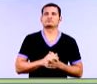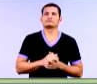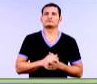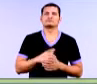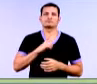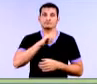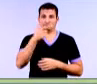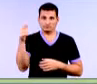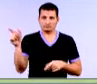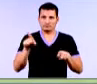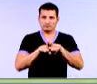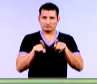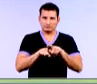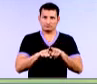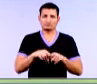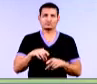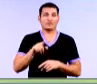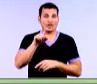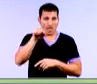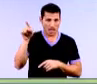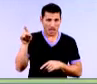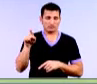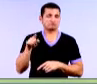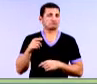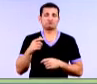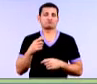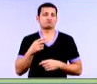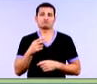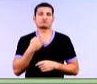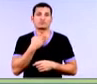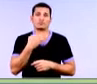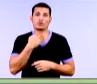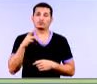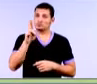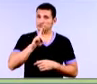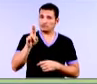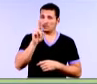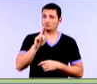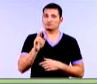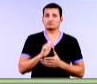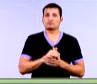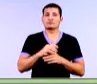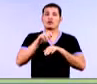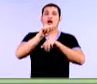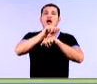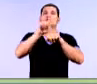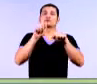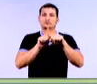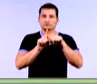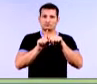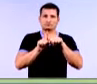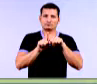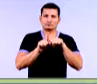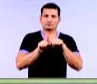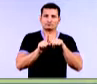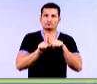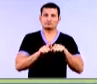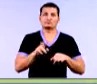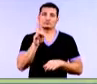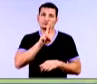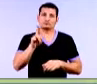né? Eles não devem ser utilizados na nomenclatura de um algoritmo. Usar